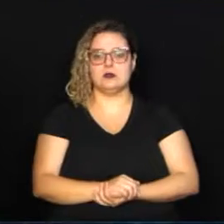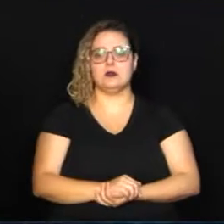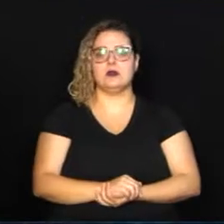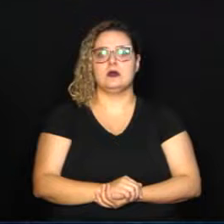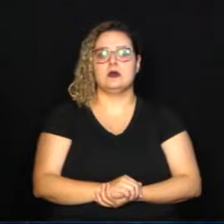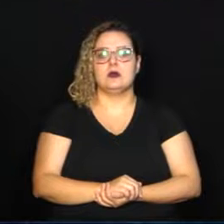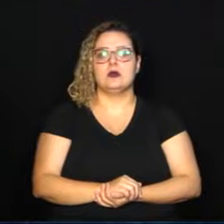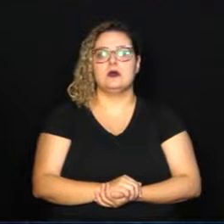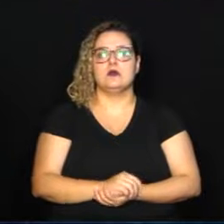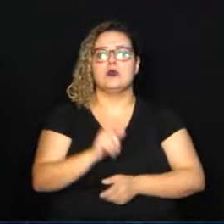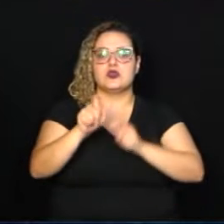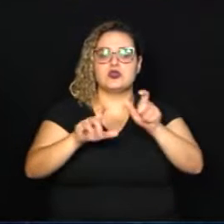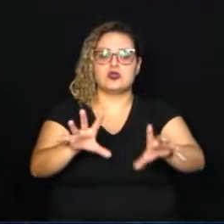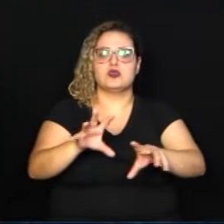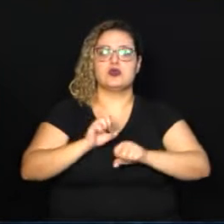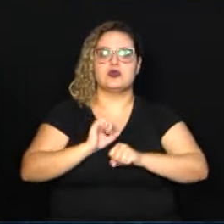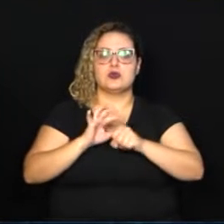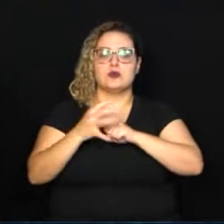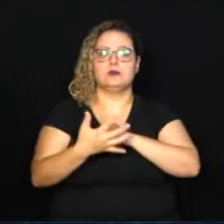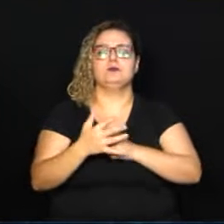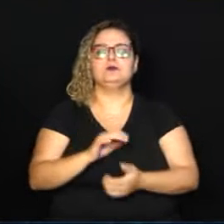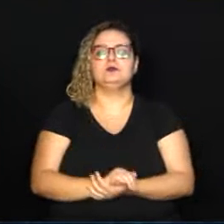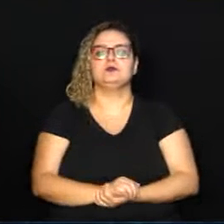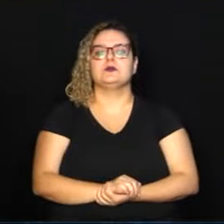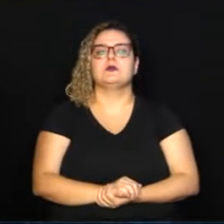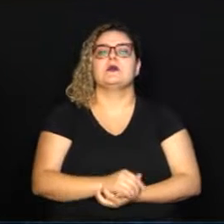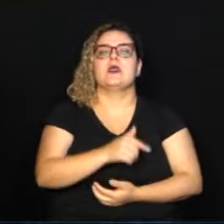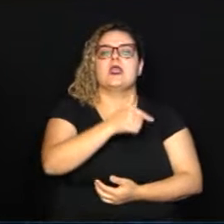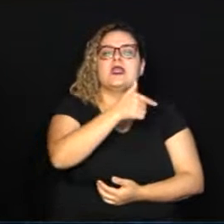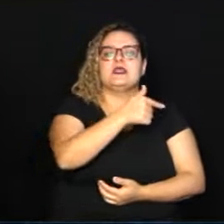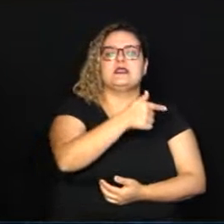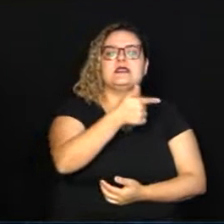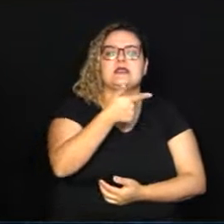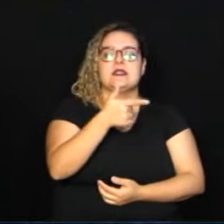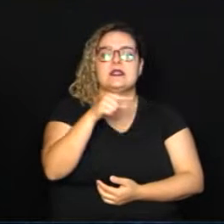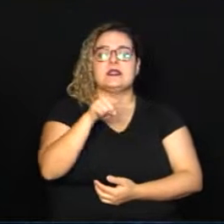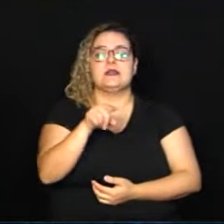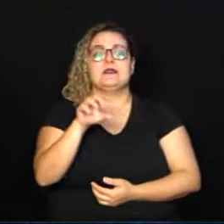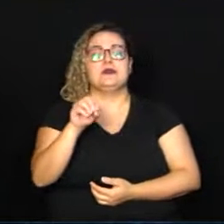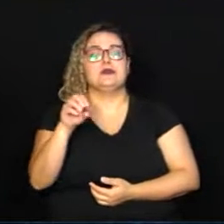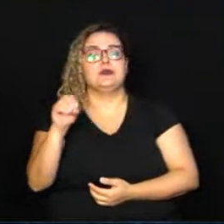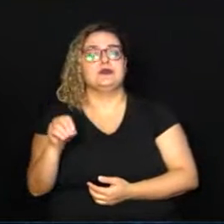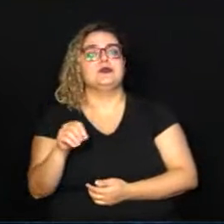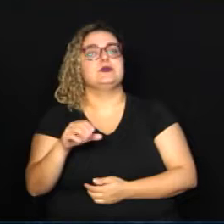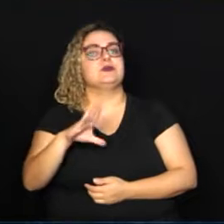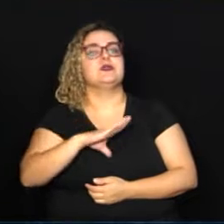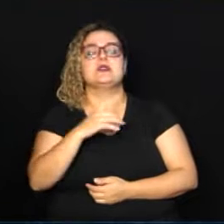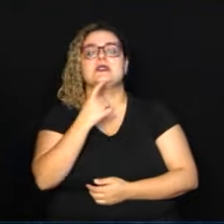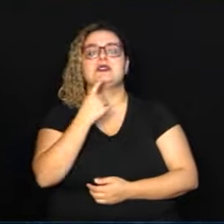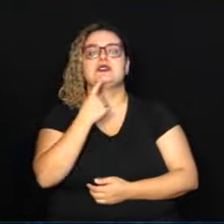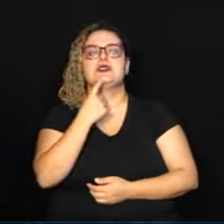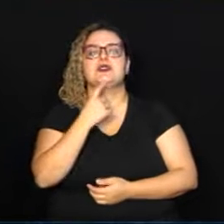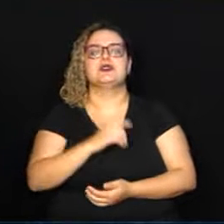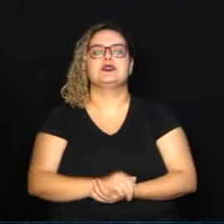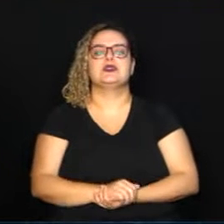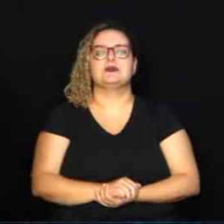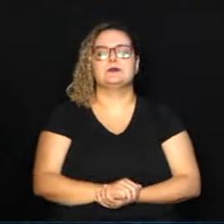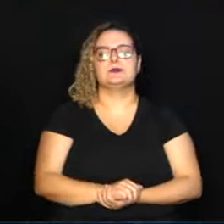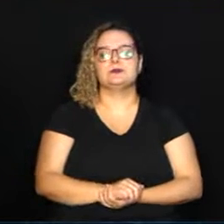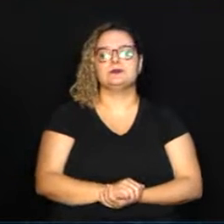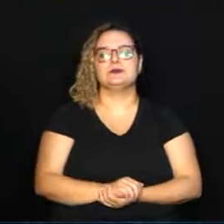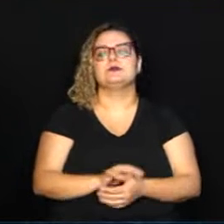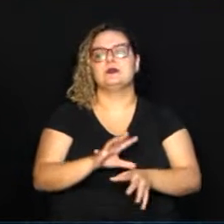177.631 casos da doença. Nós temos Campinas, que ontem fechou aí em 72 mil casos